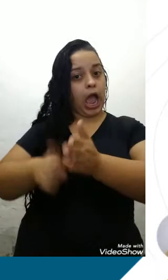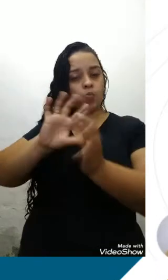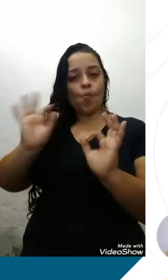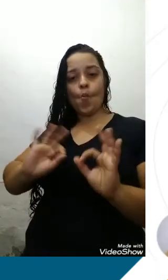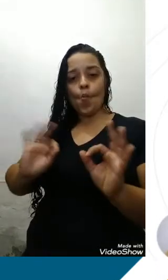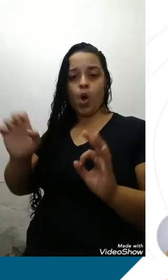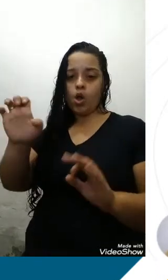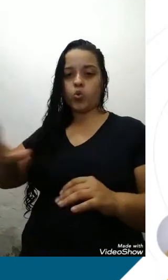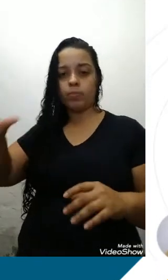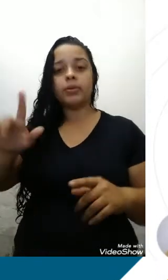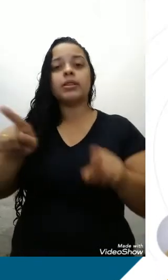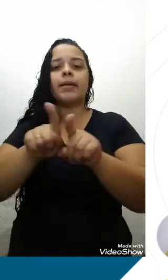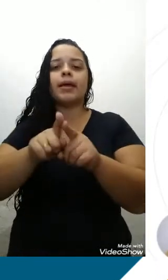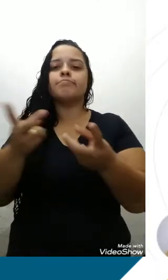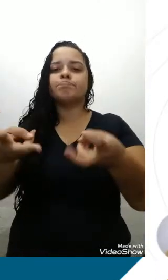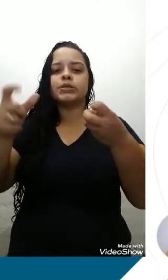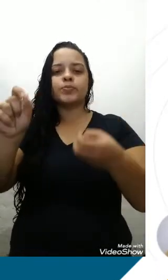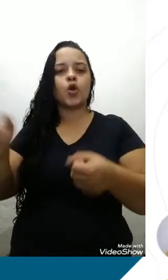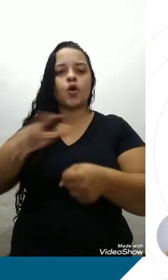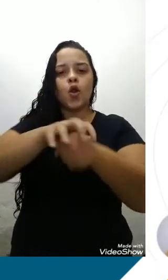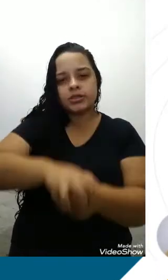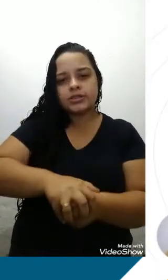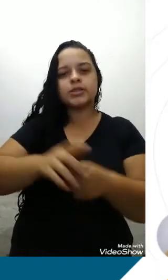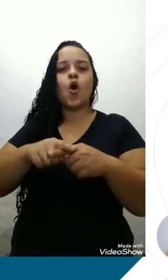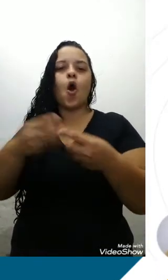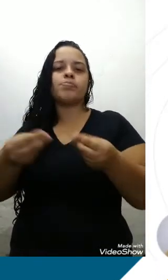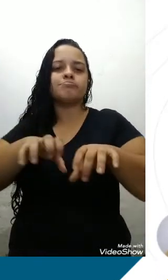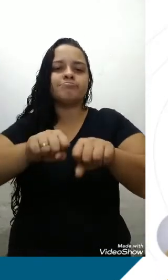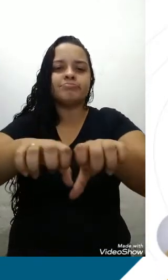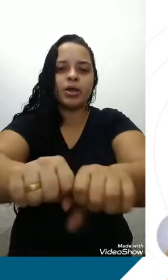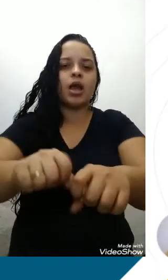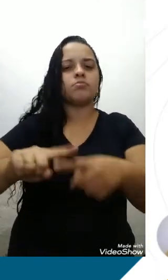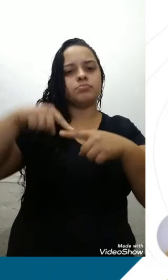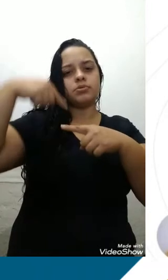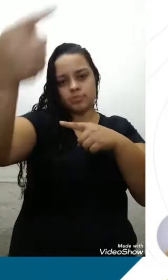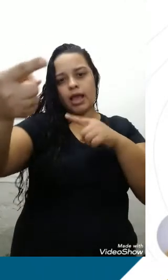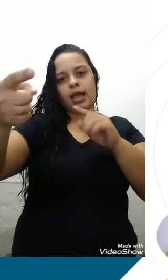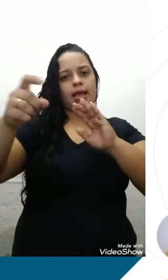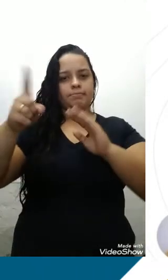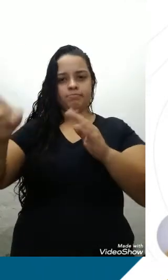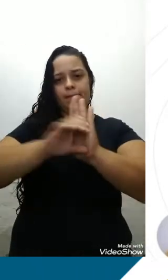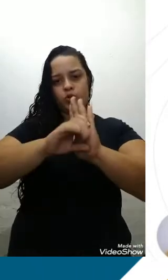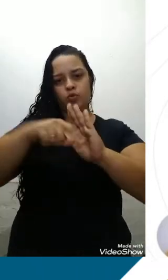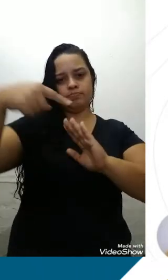isso, identificar o processo colonizador, a questão da conquista, que será visto nos capítulos mais à